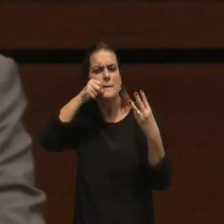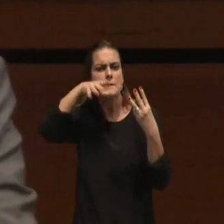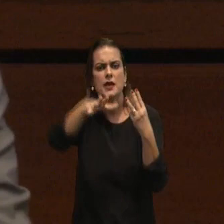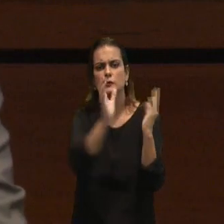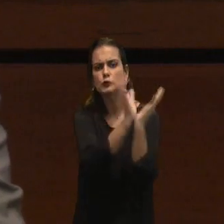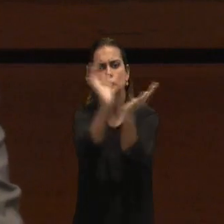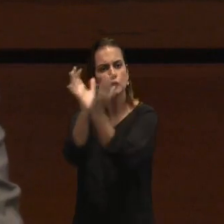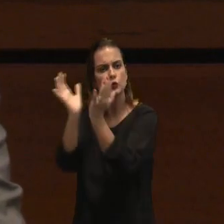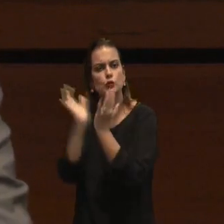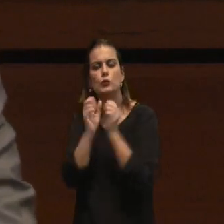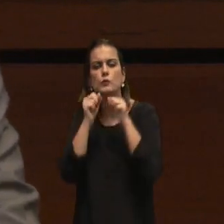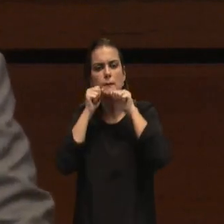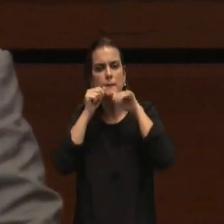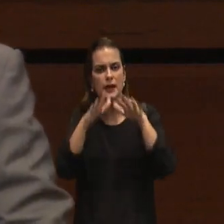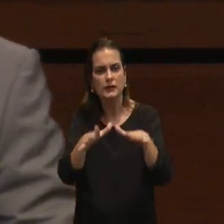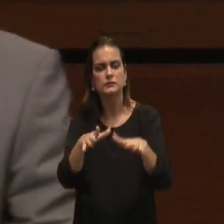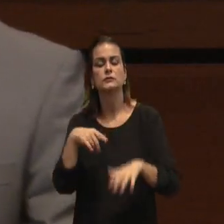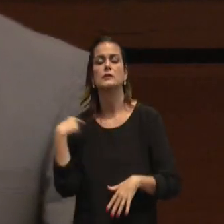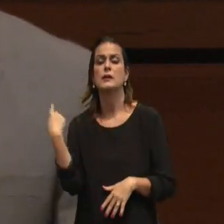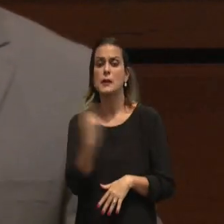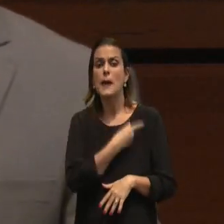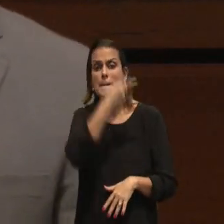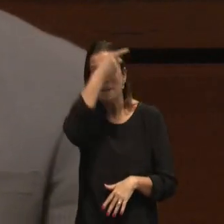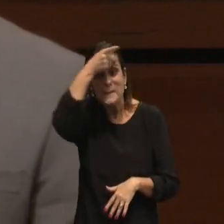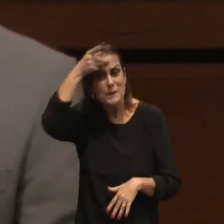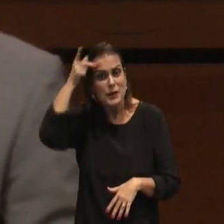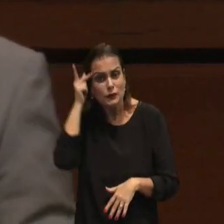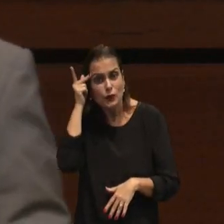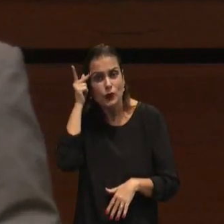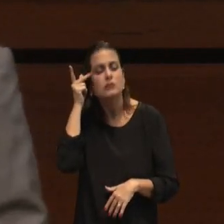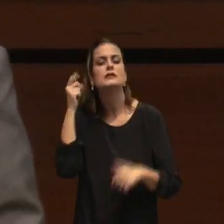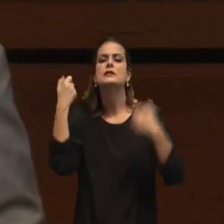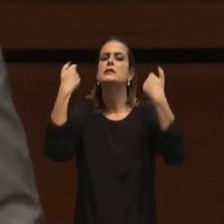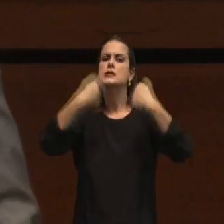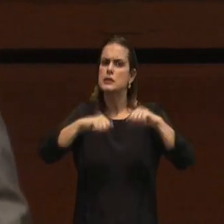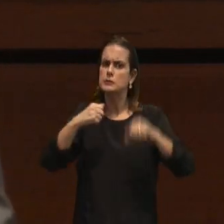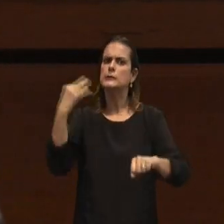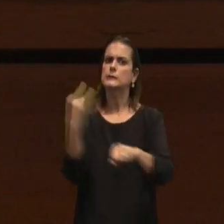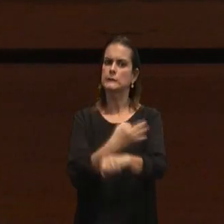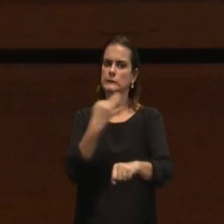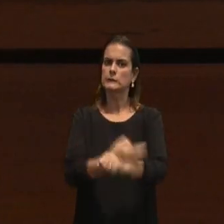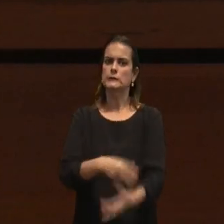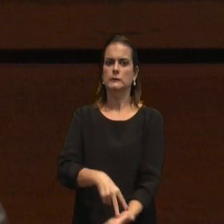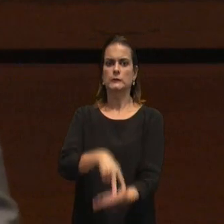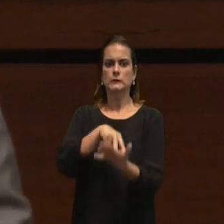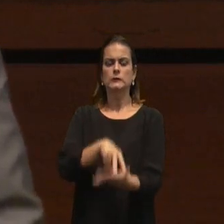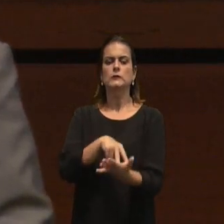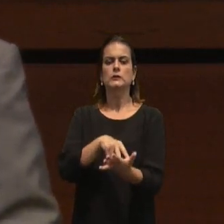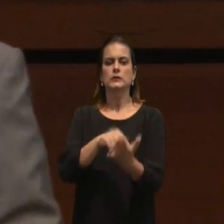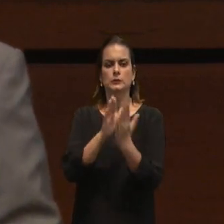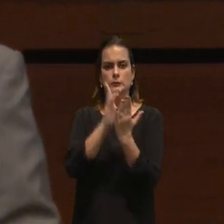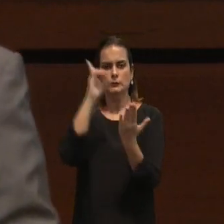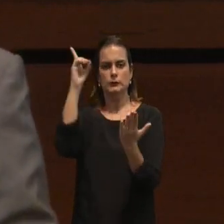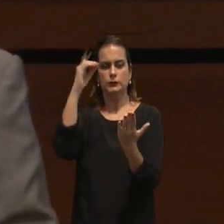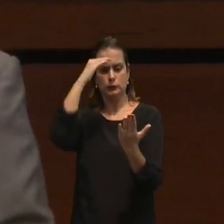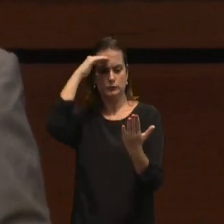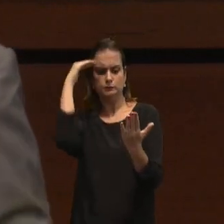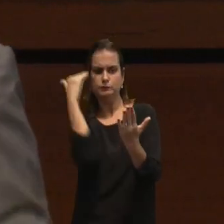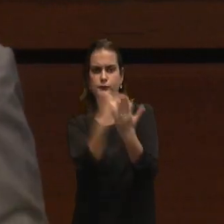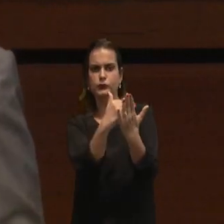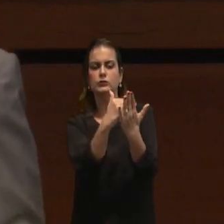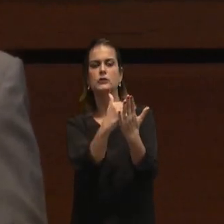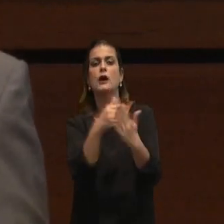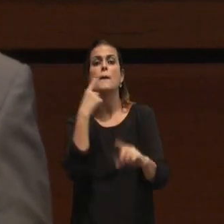grupos aqui de bênçãos, para aqueles que devem perseverar na palavra do Senhor. Por